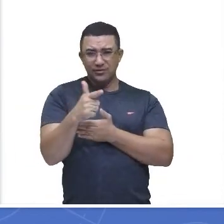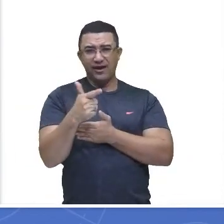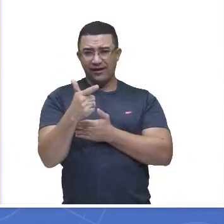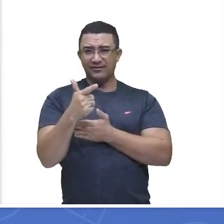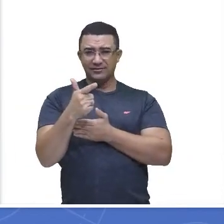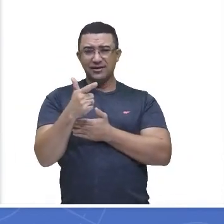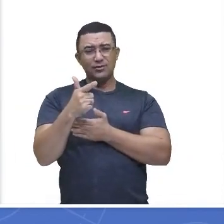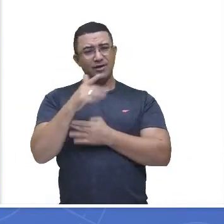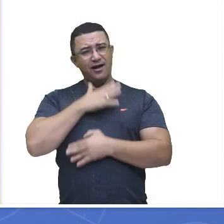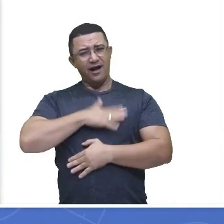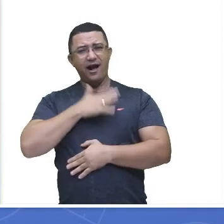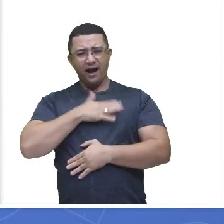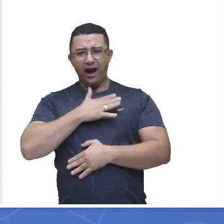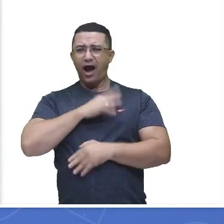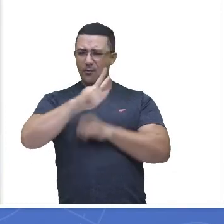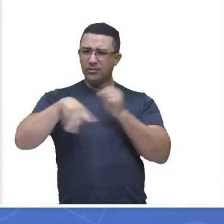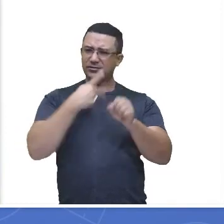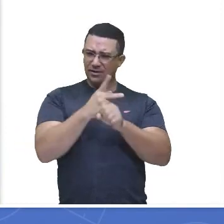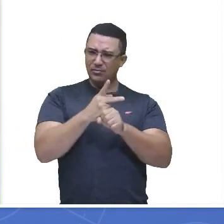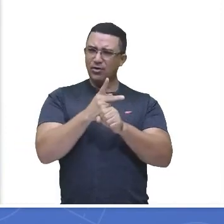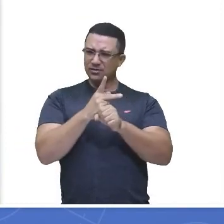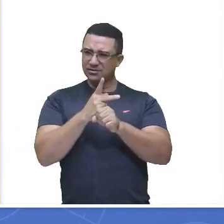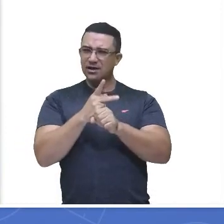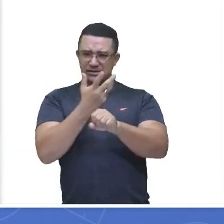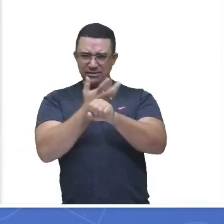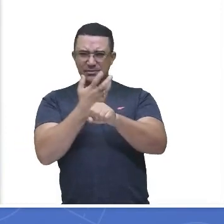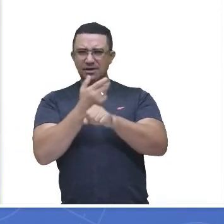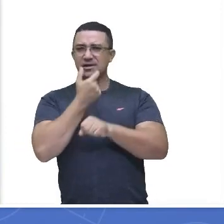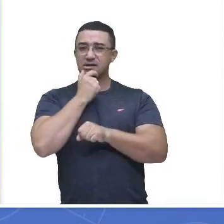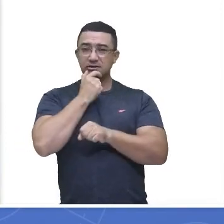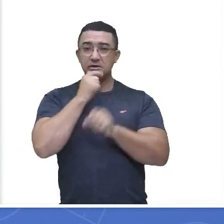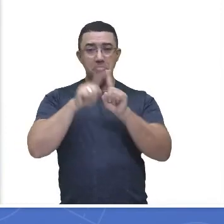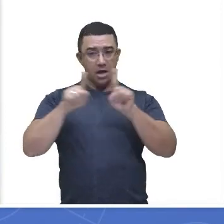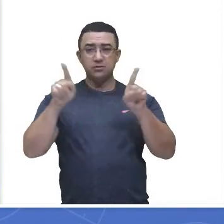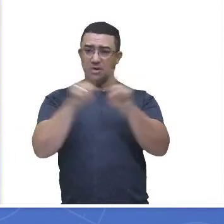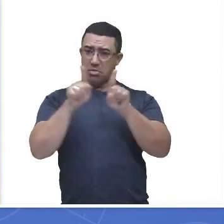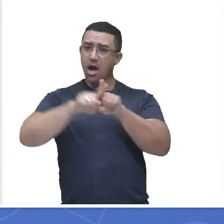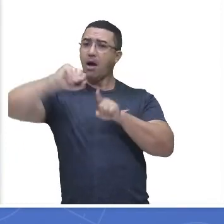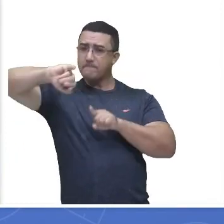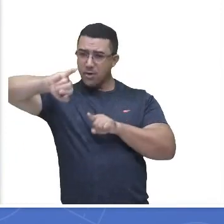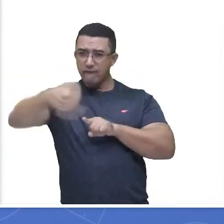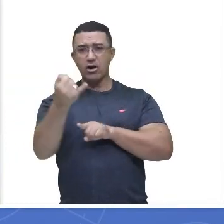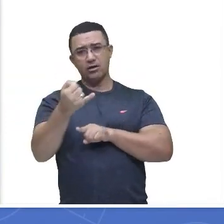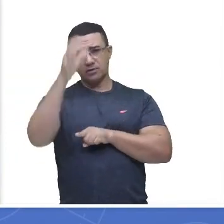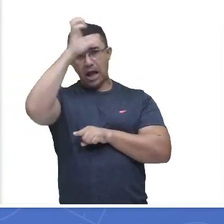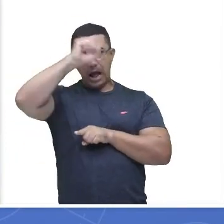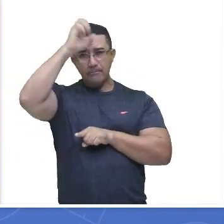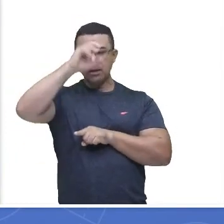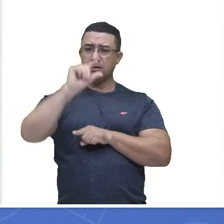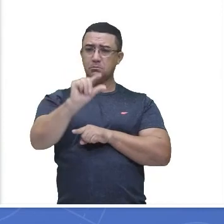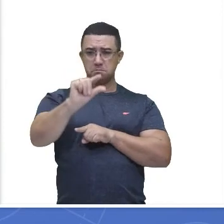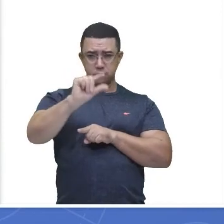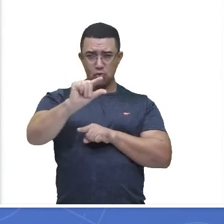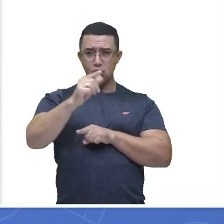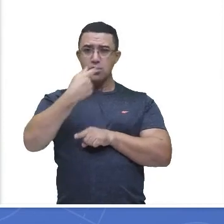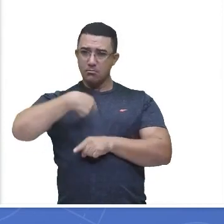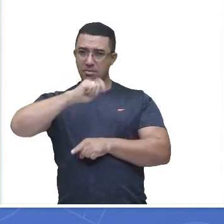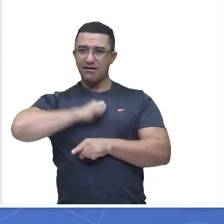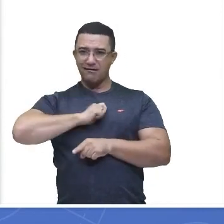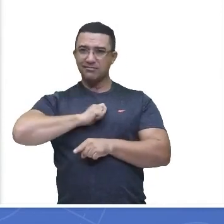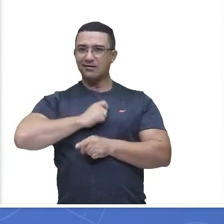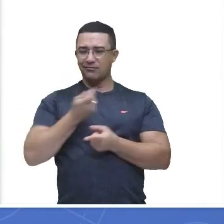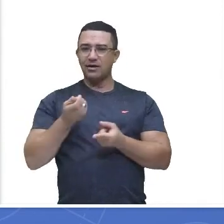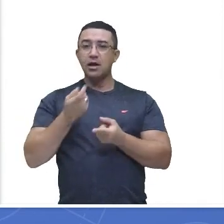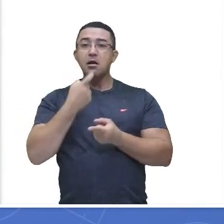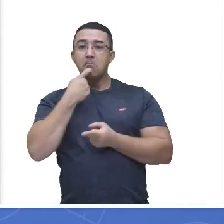você pode assistir tranquilamente, né? Mas também aproveite, aprenda um pouco de língua espanhola. Afinal, nós estamos aqui rodeados de vários países